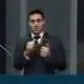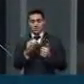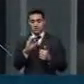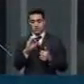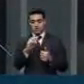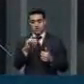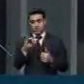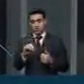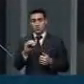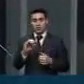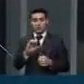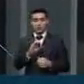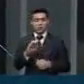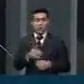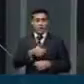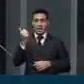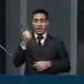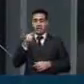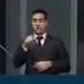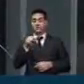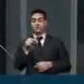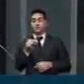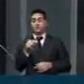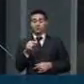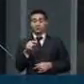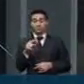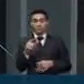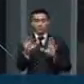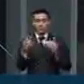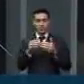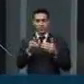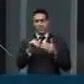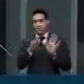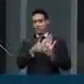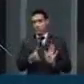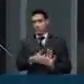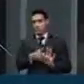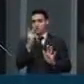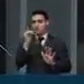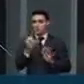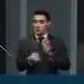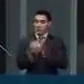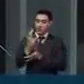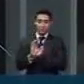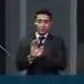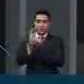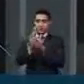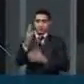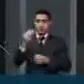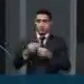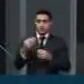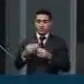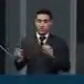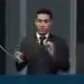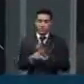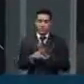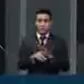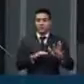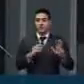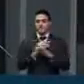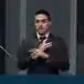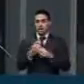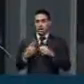de qualidade, esse fórum vai se criar ali uma proposta de se criar um conselho municipal de mobilidade urbana para